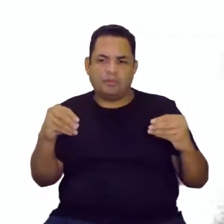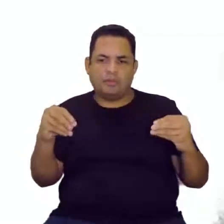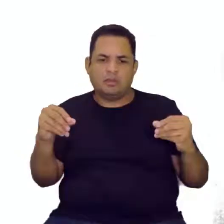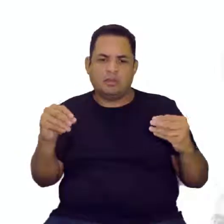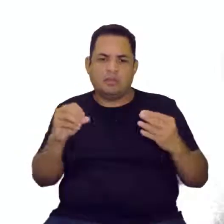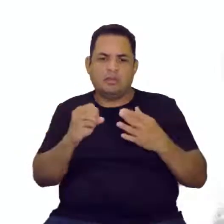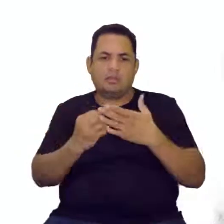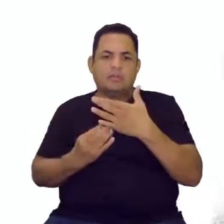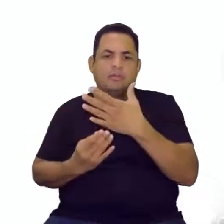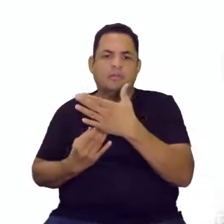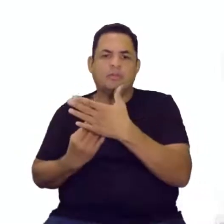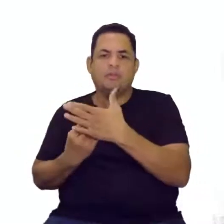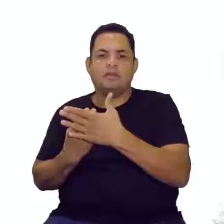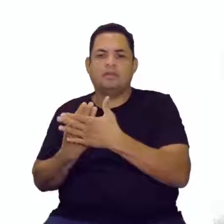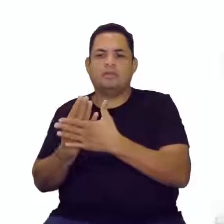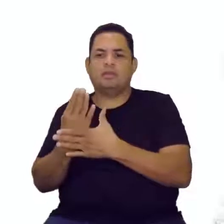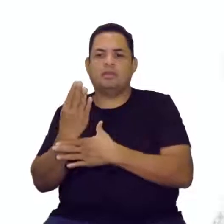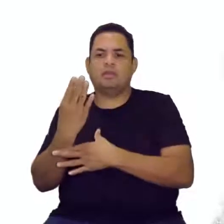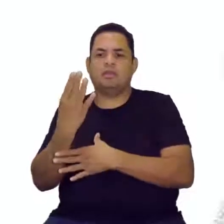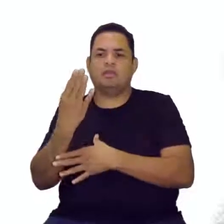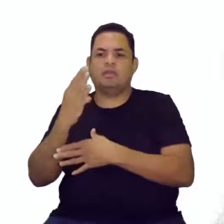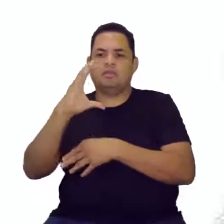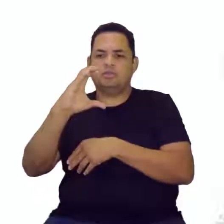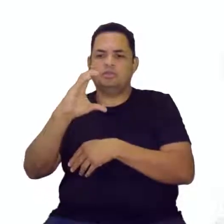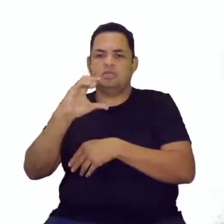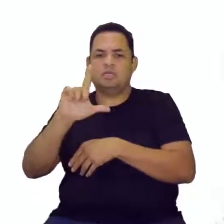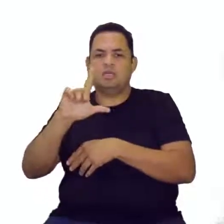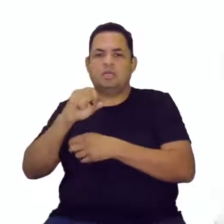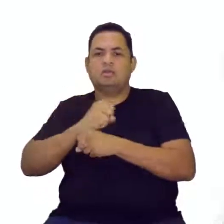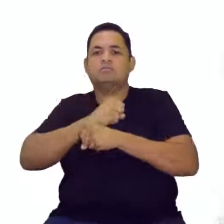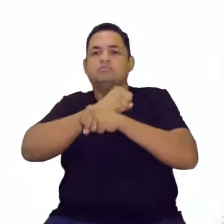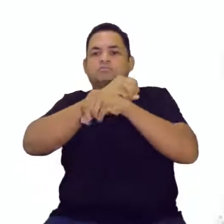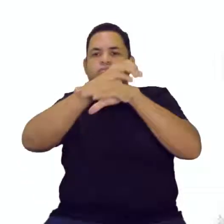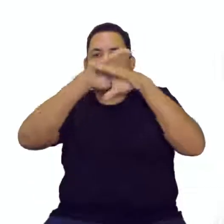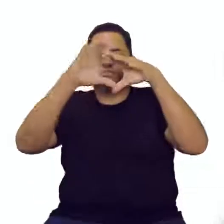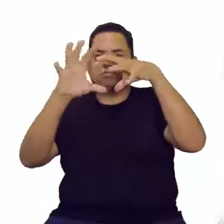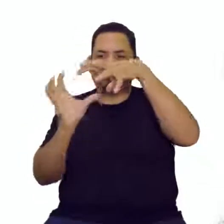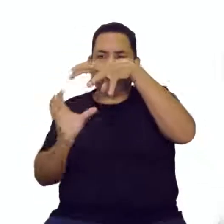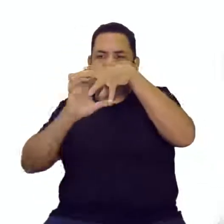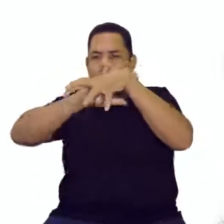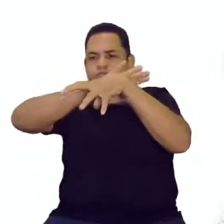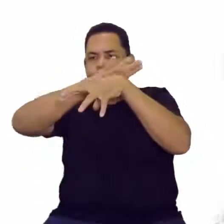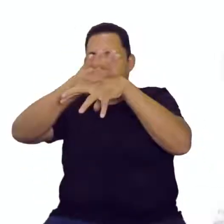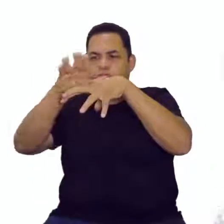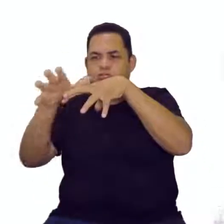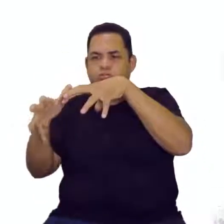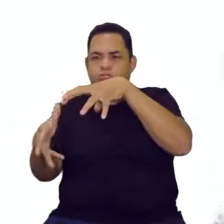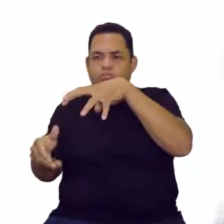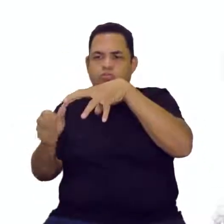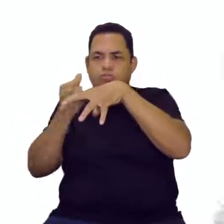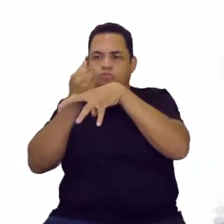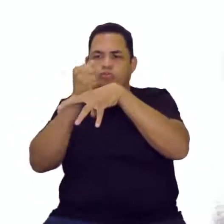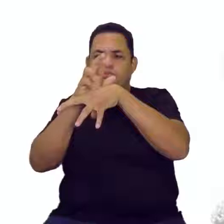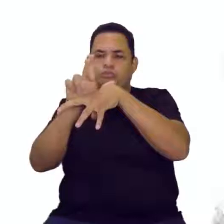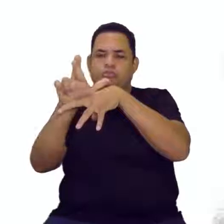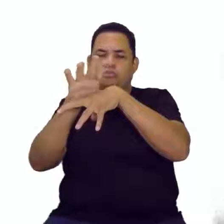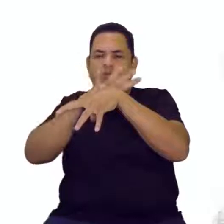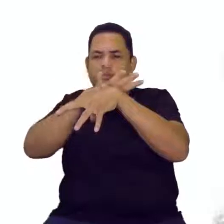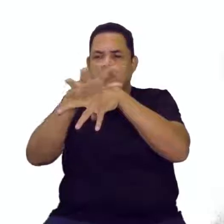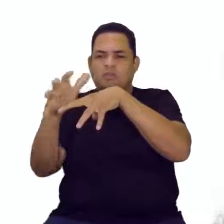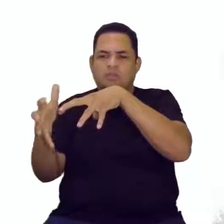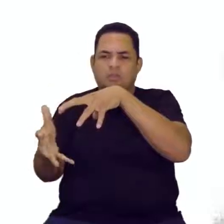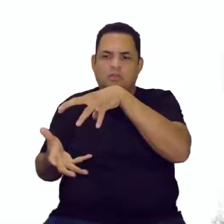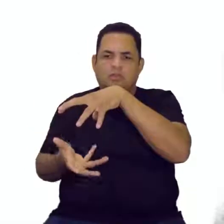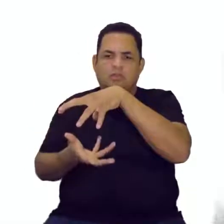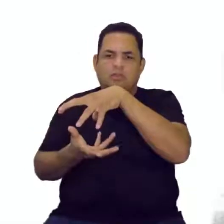ele libera o cloro e o flúor para a atmosfera. Esse cloro aqui, por sua vez, o que ele